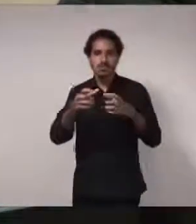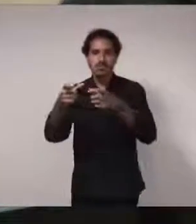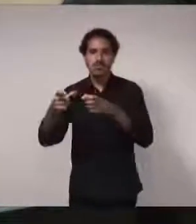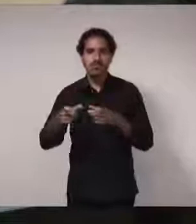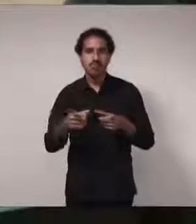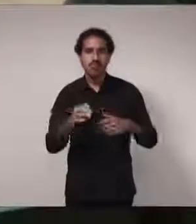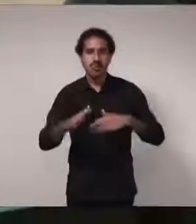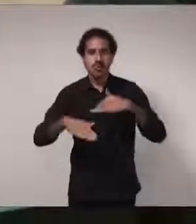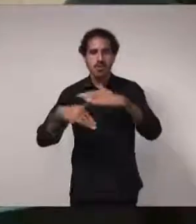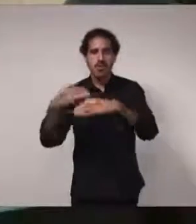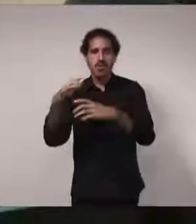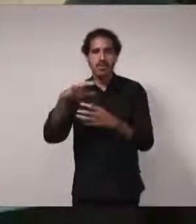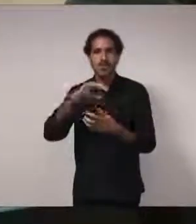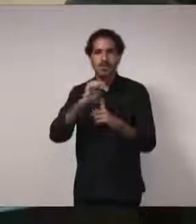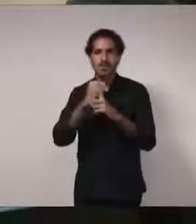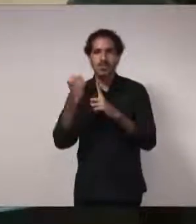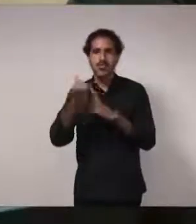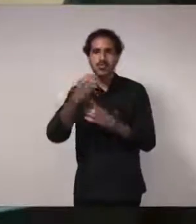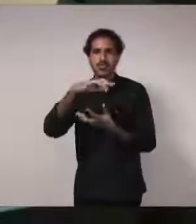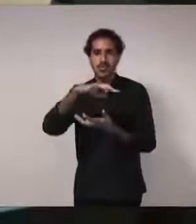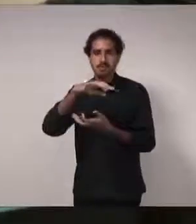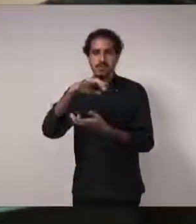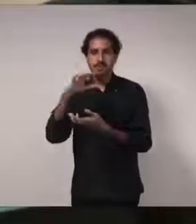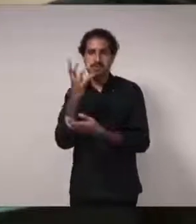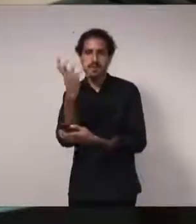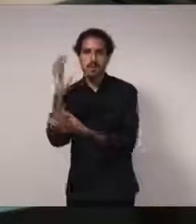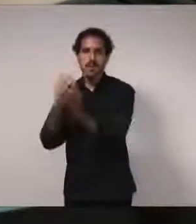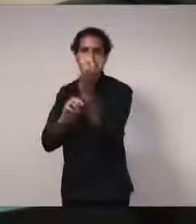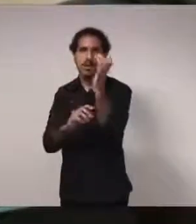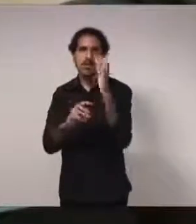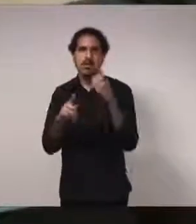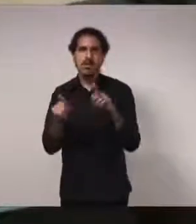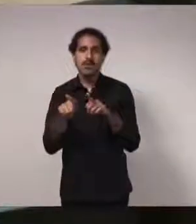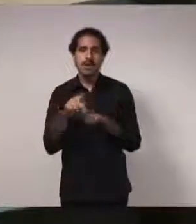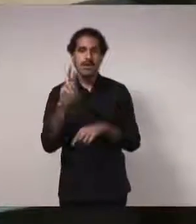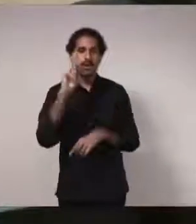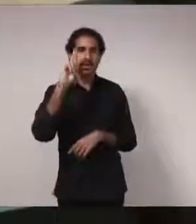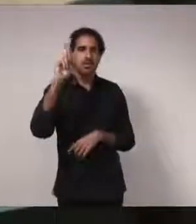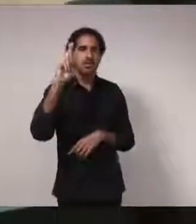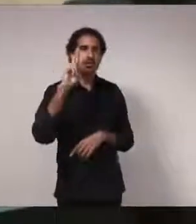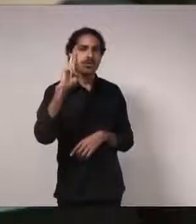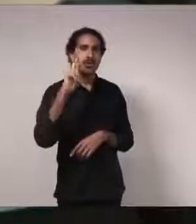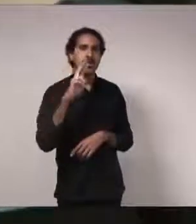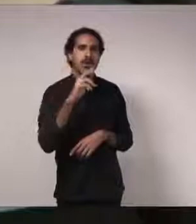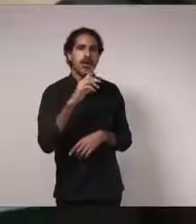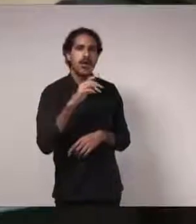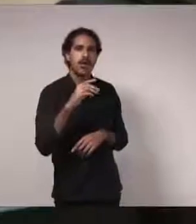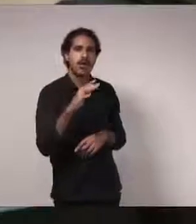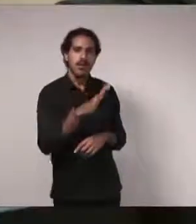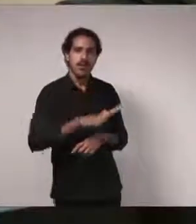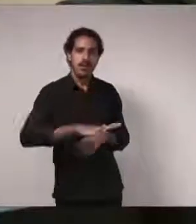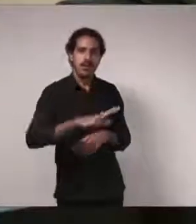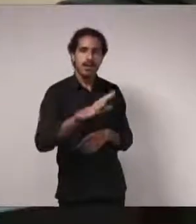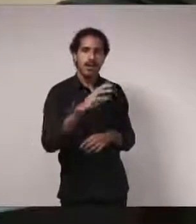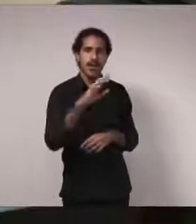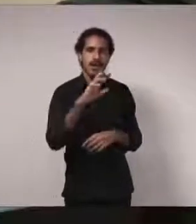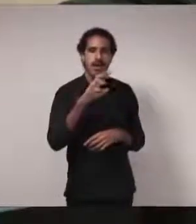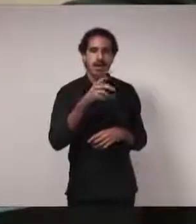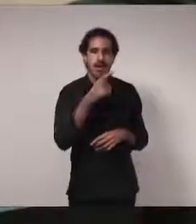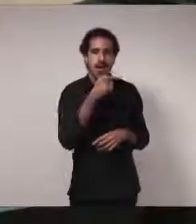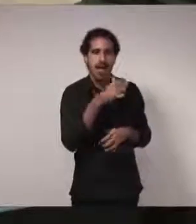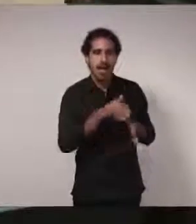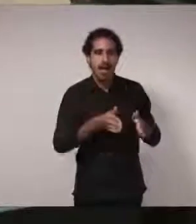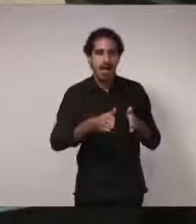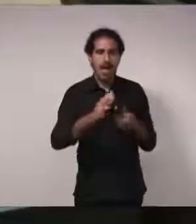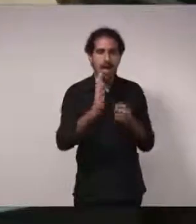desenvolvimento socioambiental. Atualmente é chefe da seção de instalações hidrossanitárias na Câmara